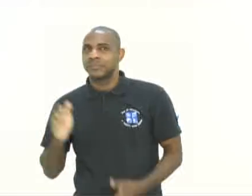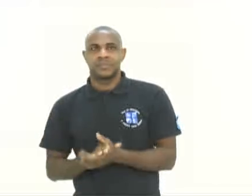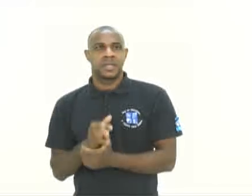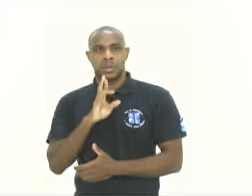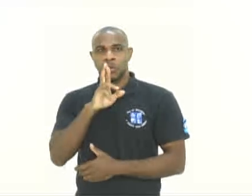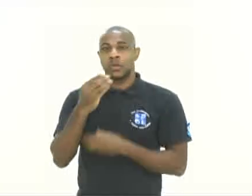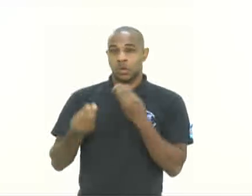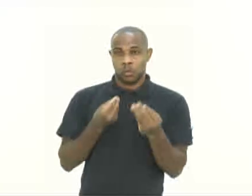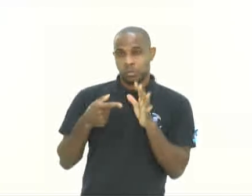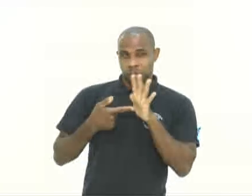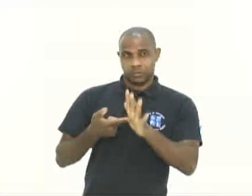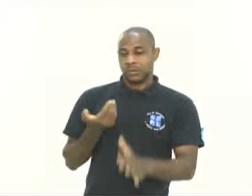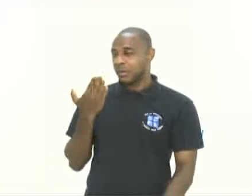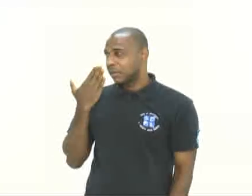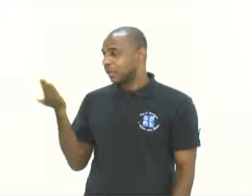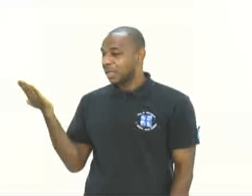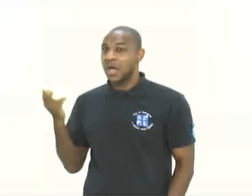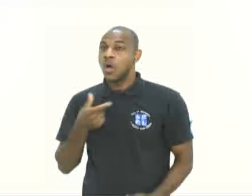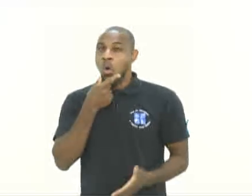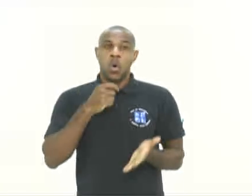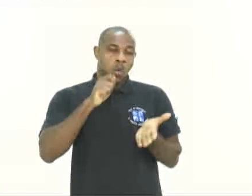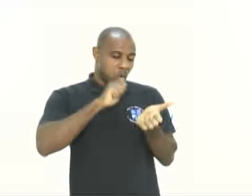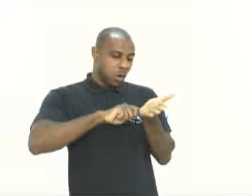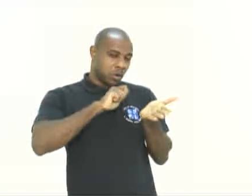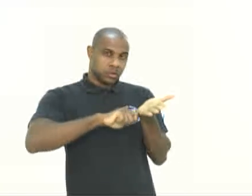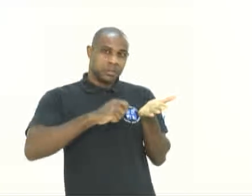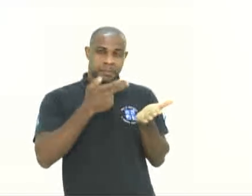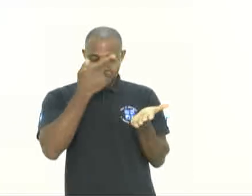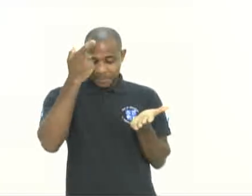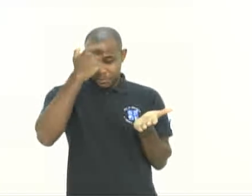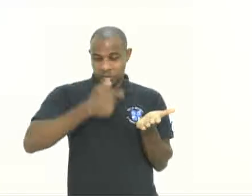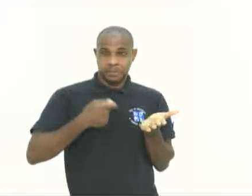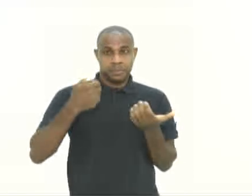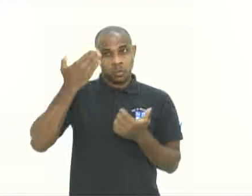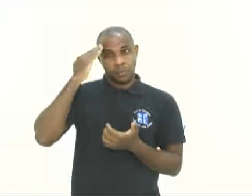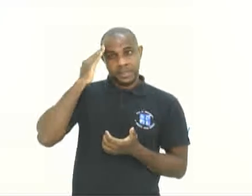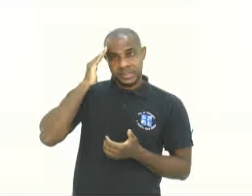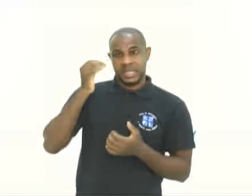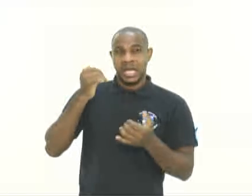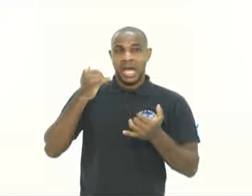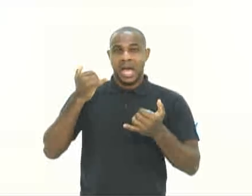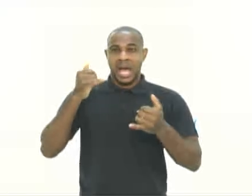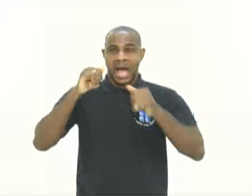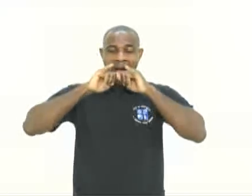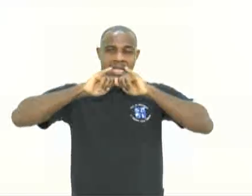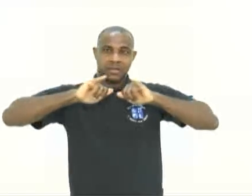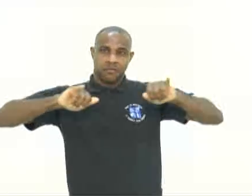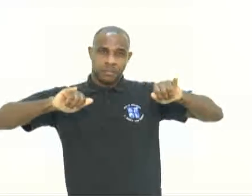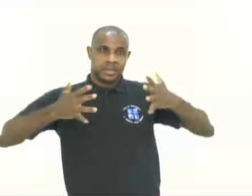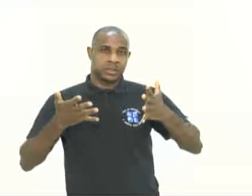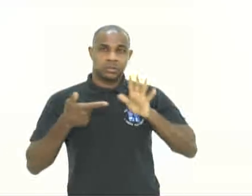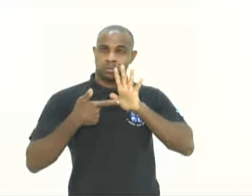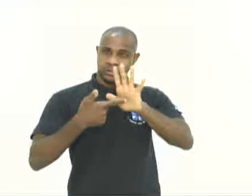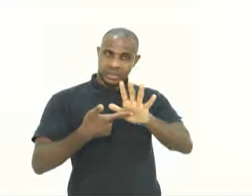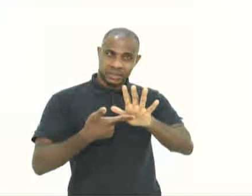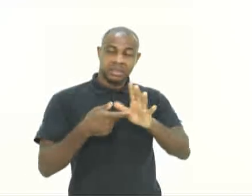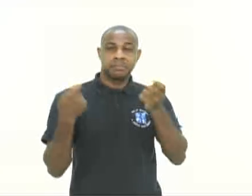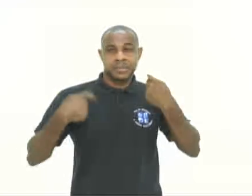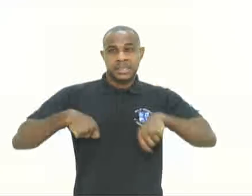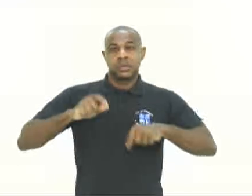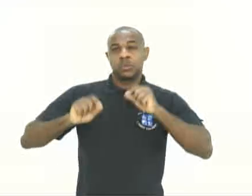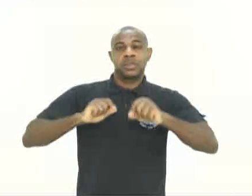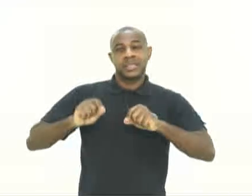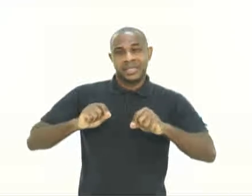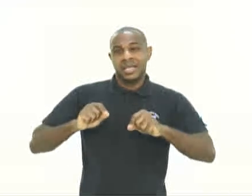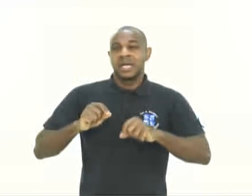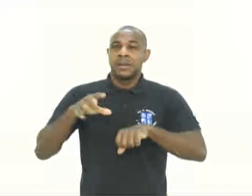resposta. De acordo com o autor, para o indivíduo poder compreender as informações transmitidas, é necessário que ele tenha